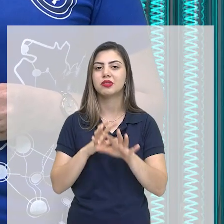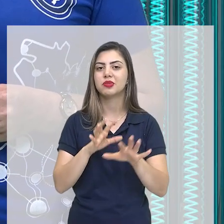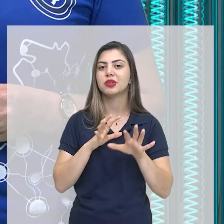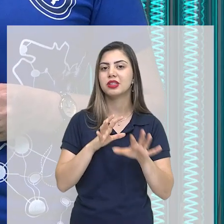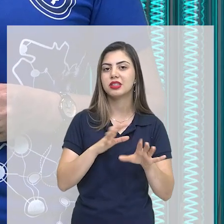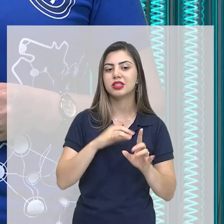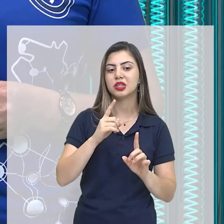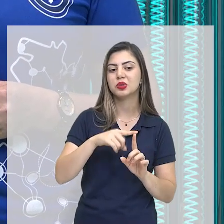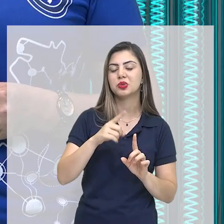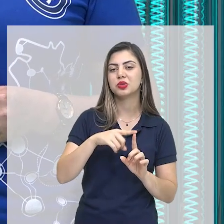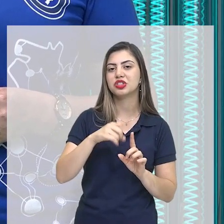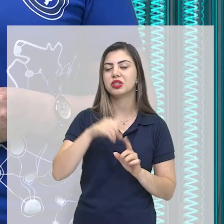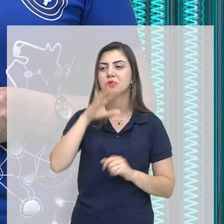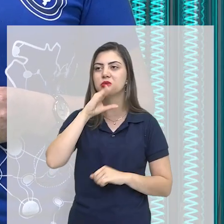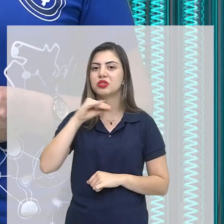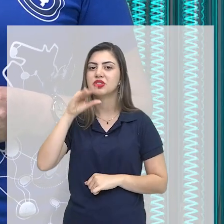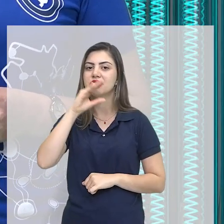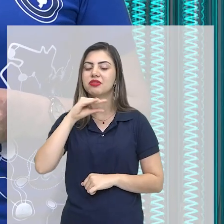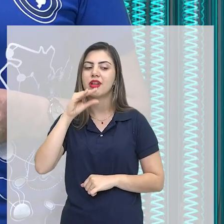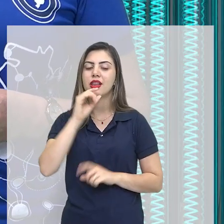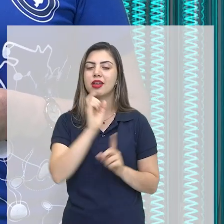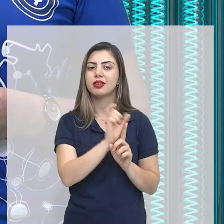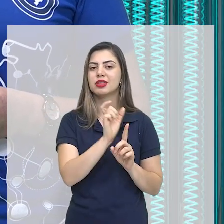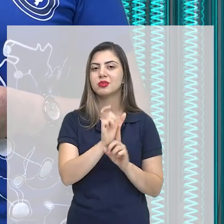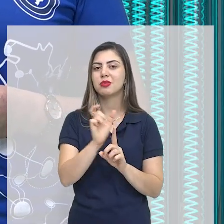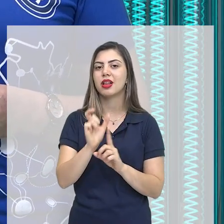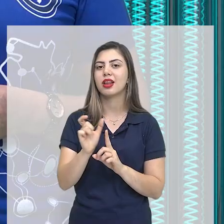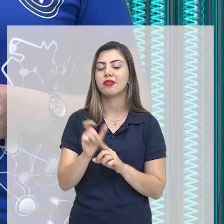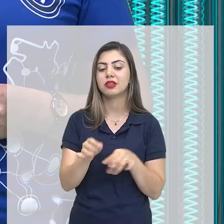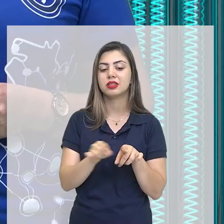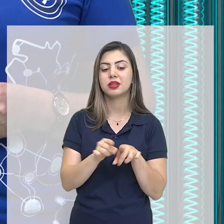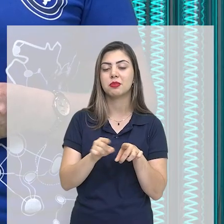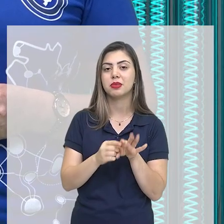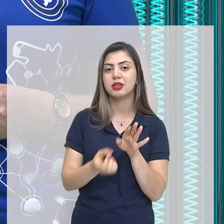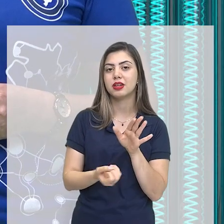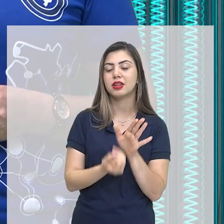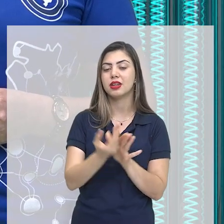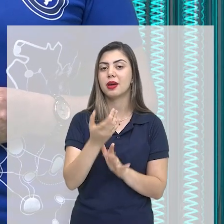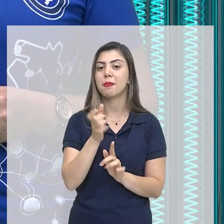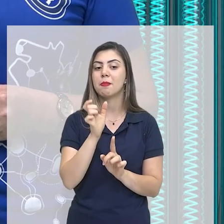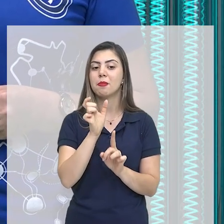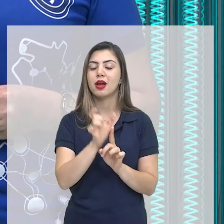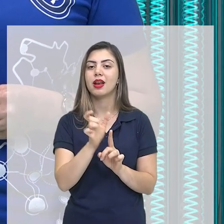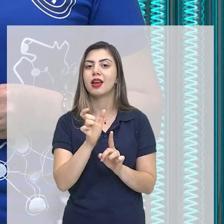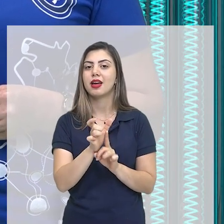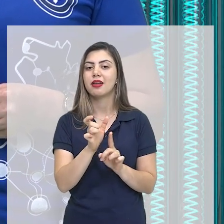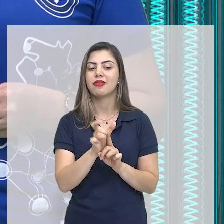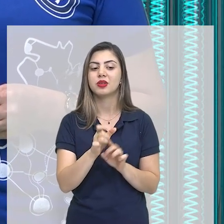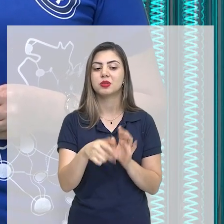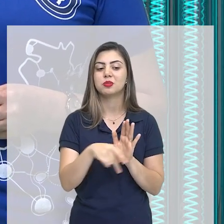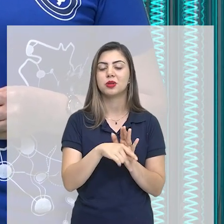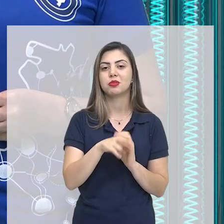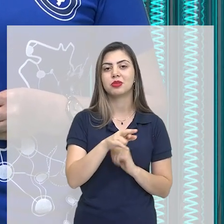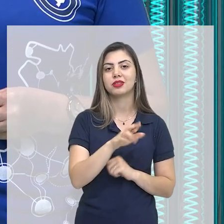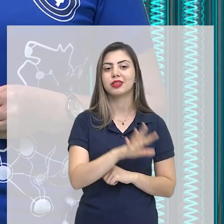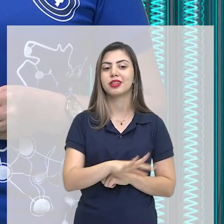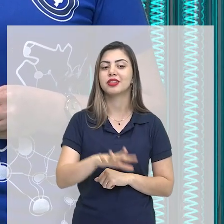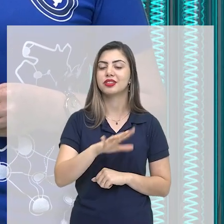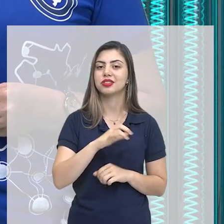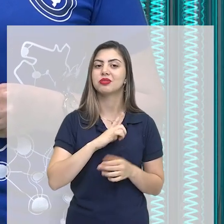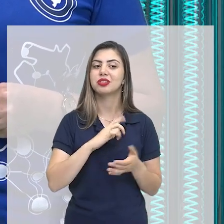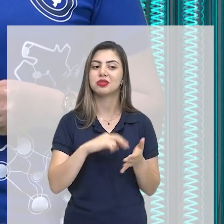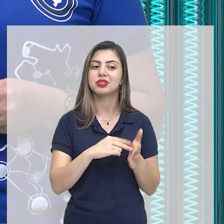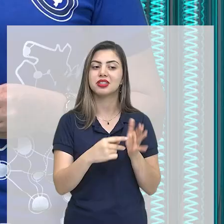no modo de falarmos palavras e criarmos expressões, né, que têm um